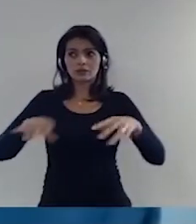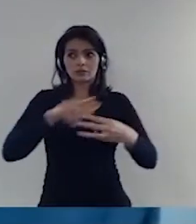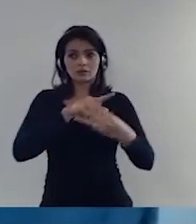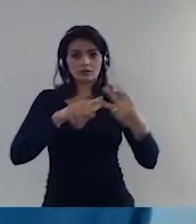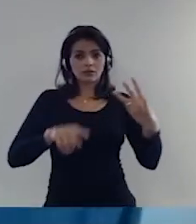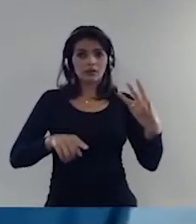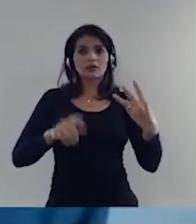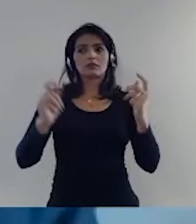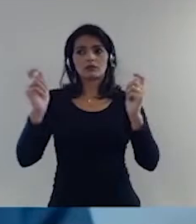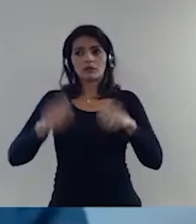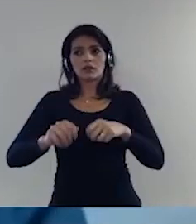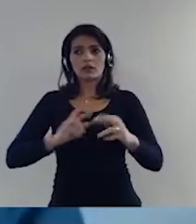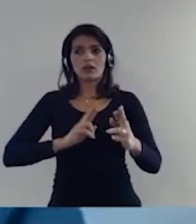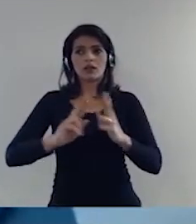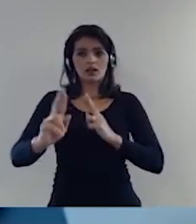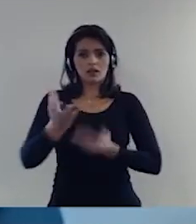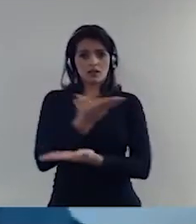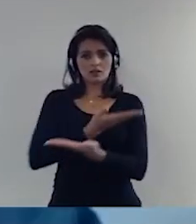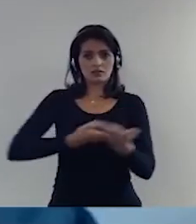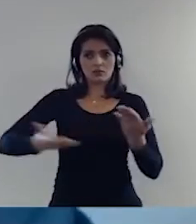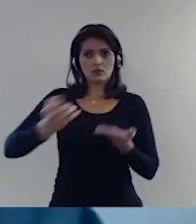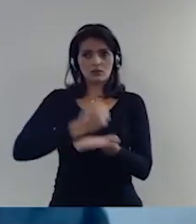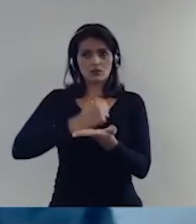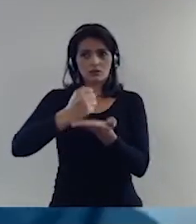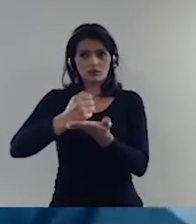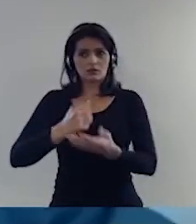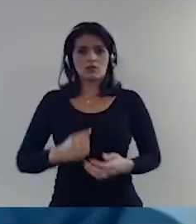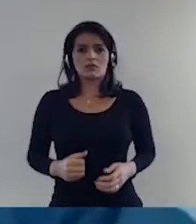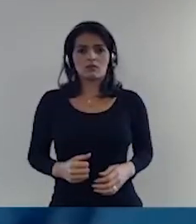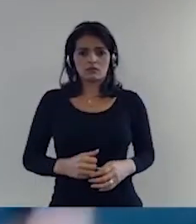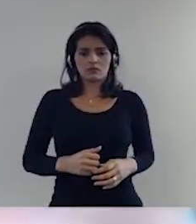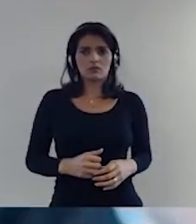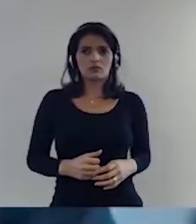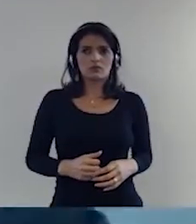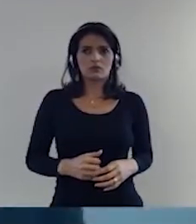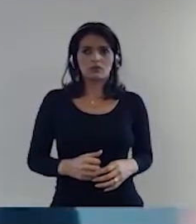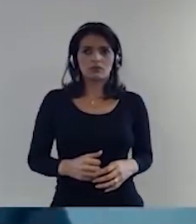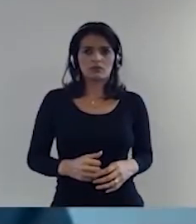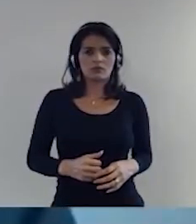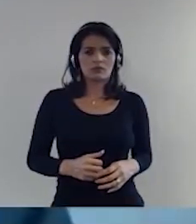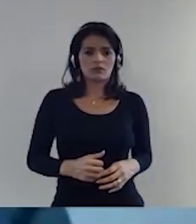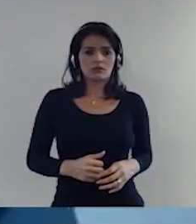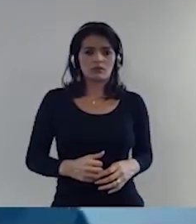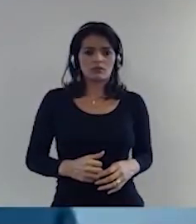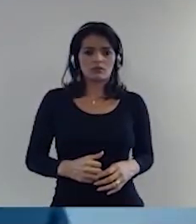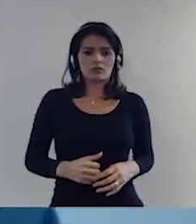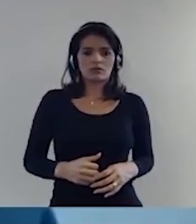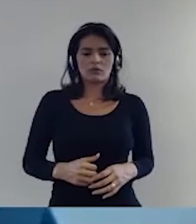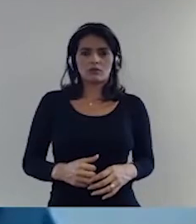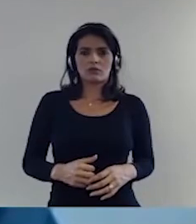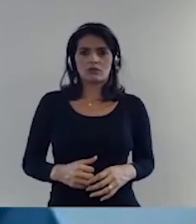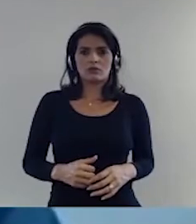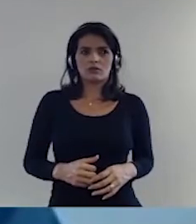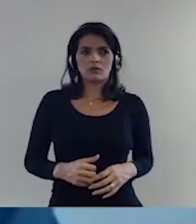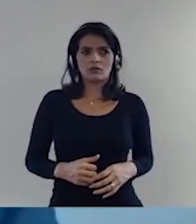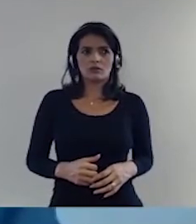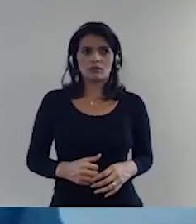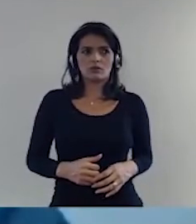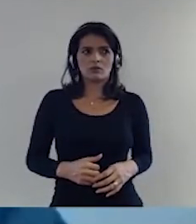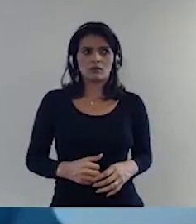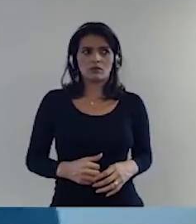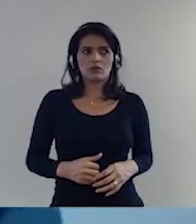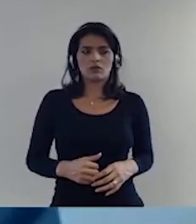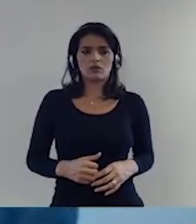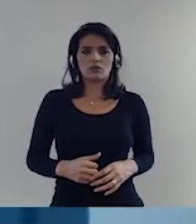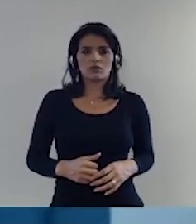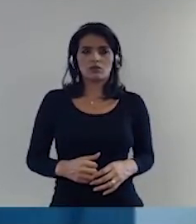possíveis na relação contratual e separar também esse cenário do cenário das relações de consumo.